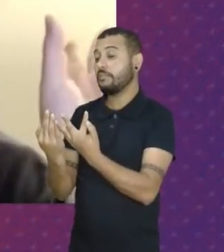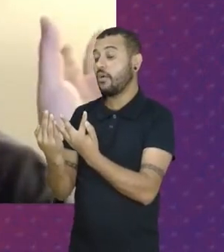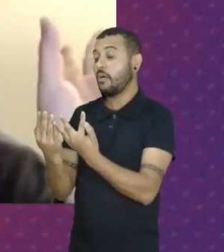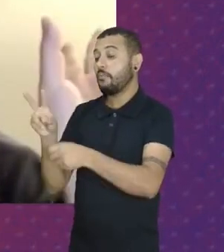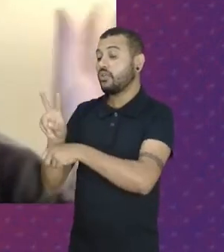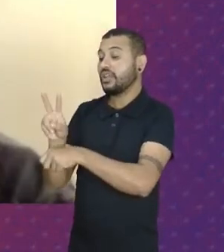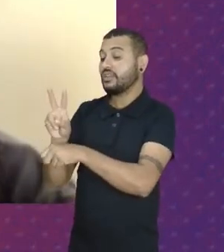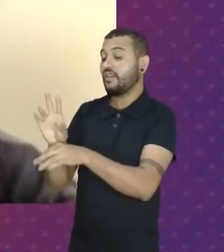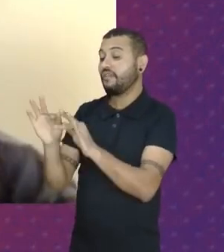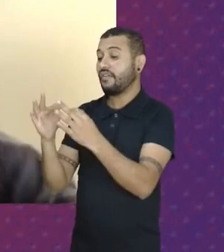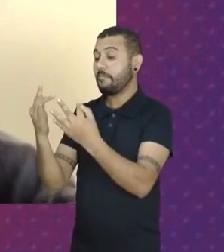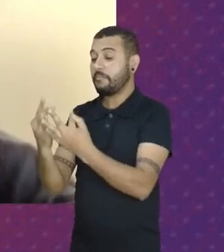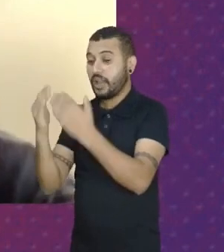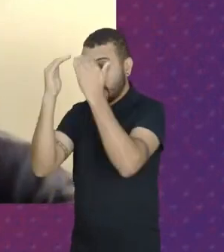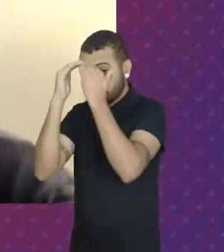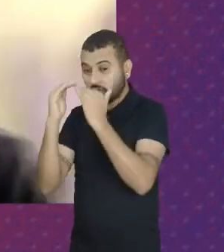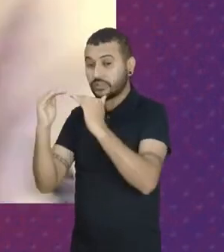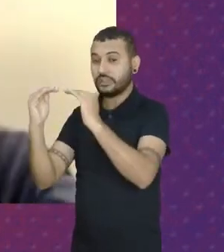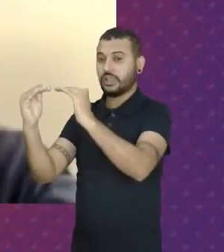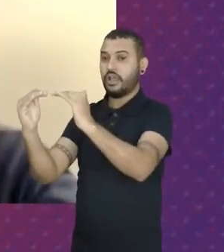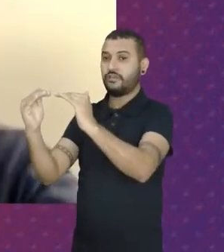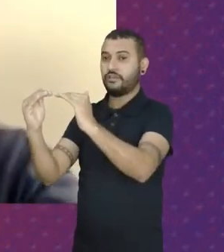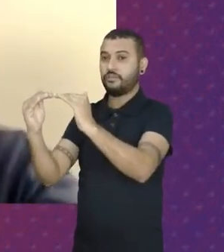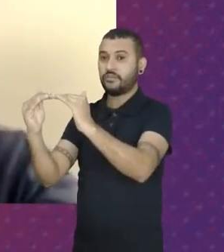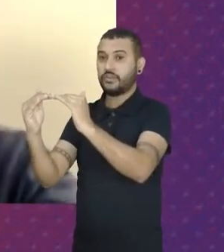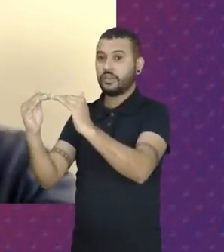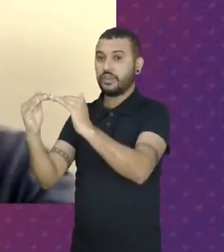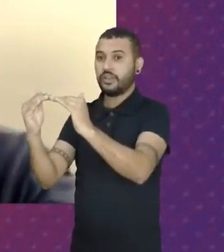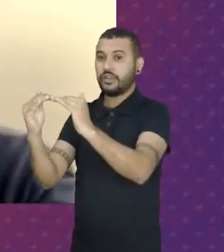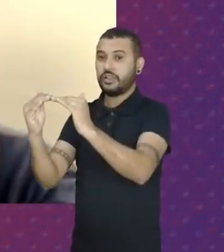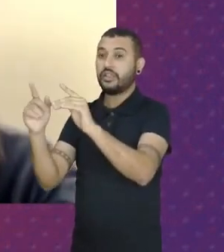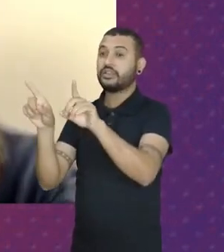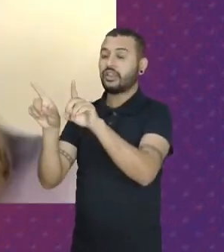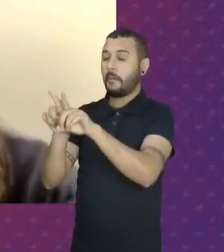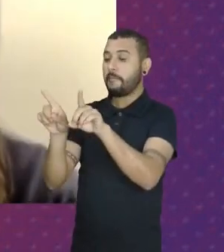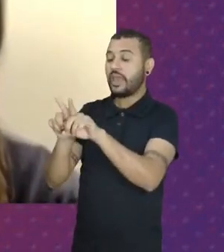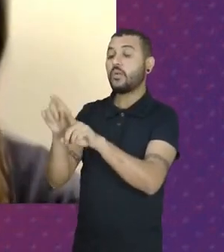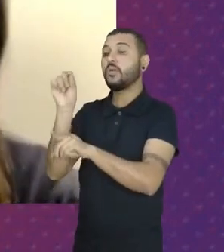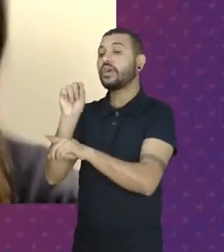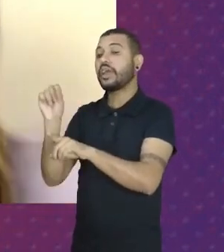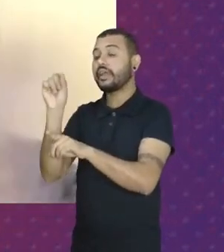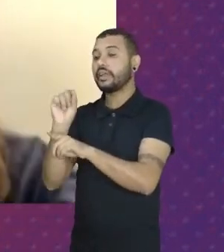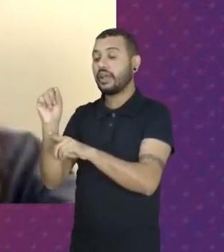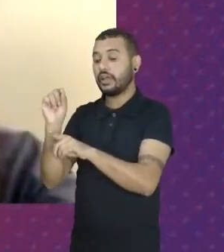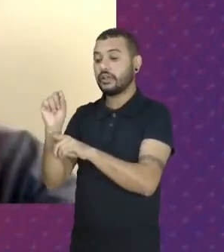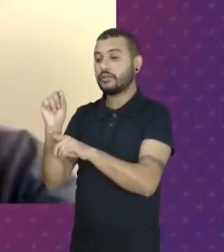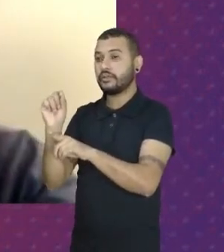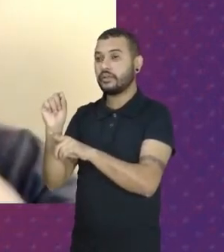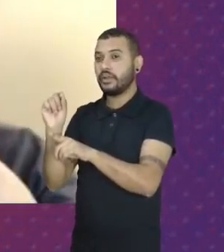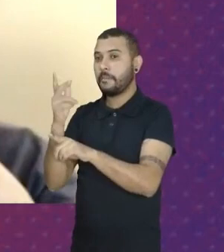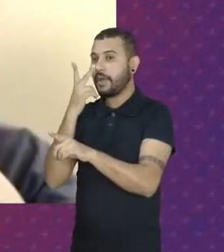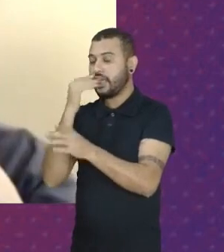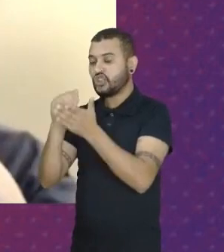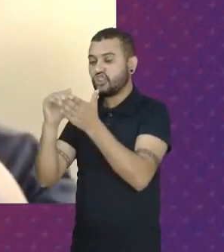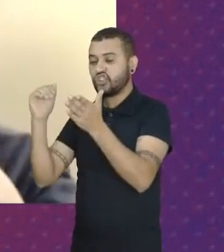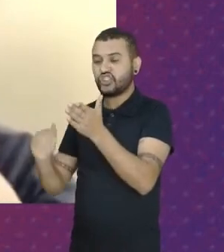uma responsabilidade única da família, e outro é a desmercantilização, que é que o